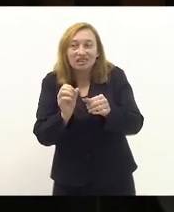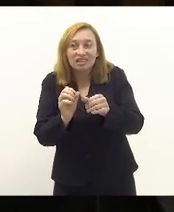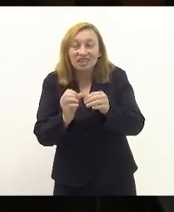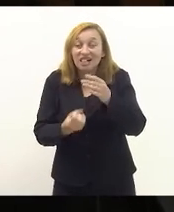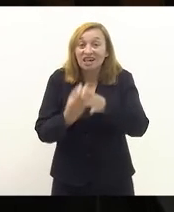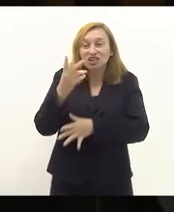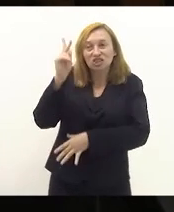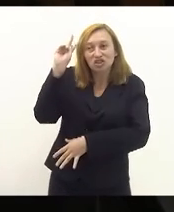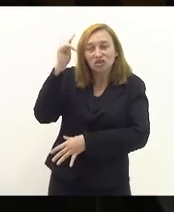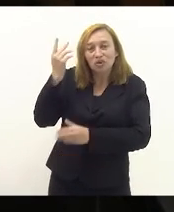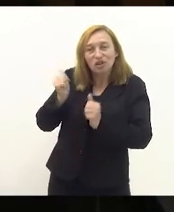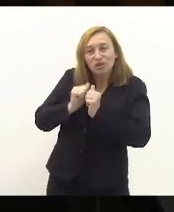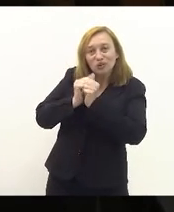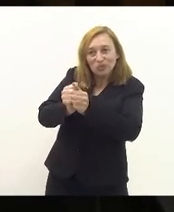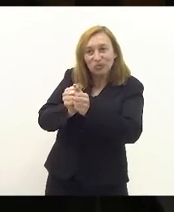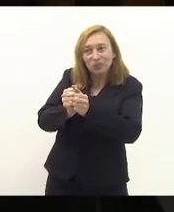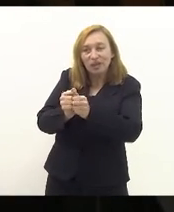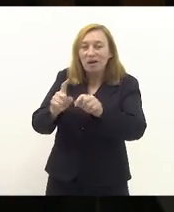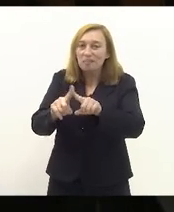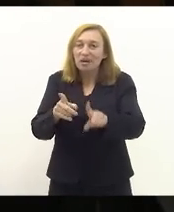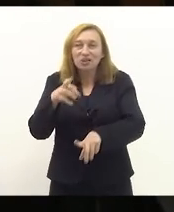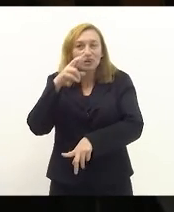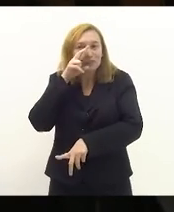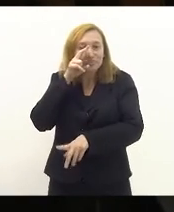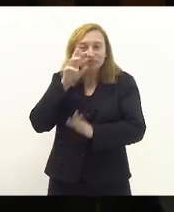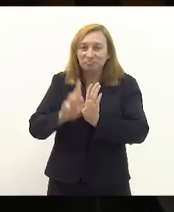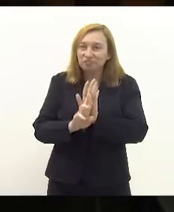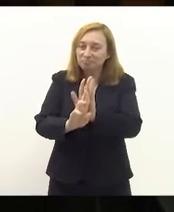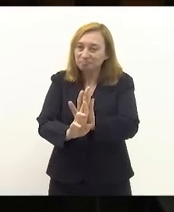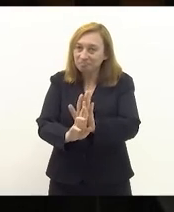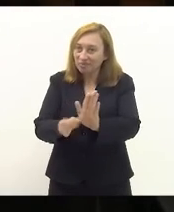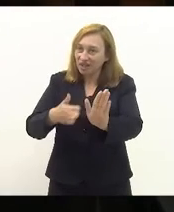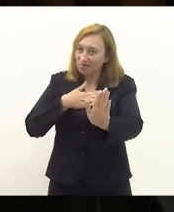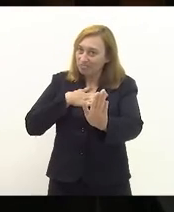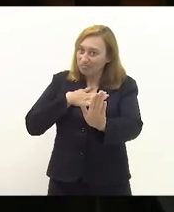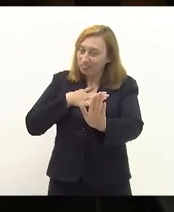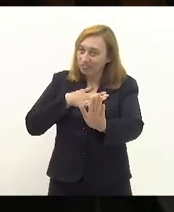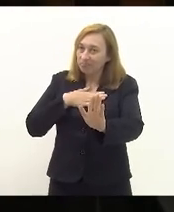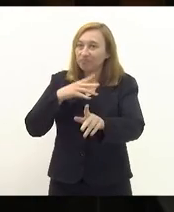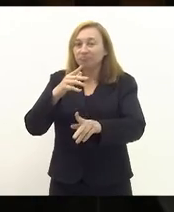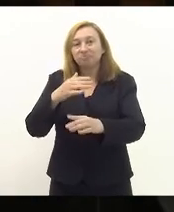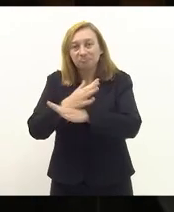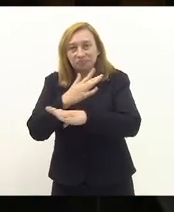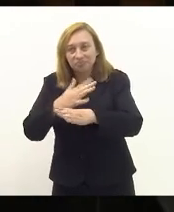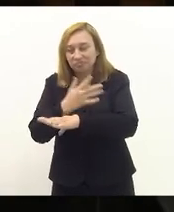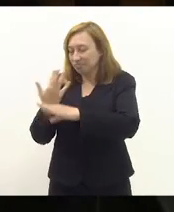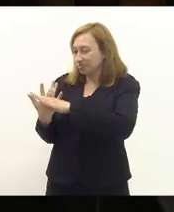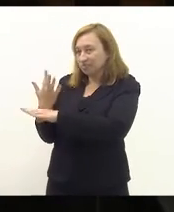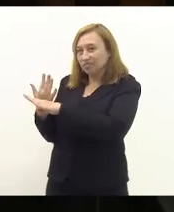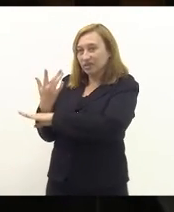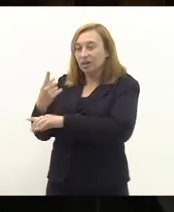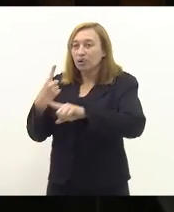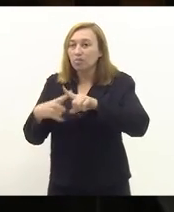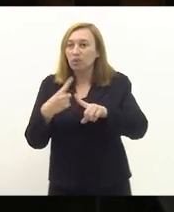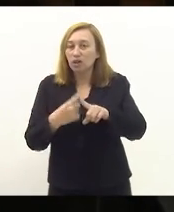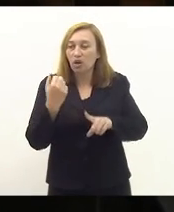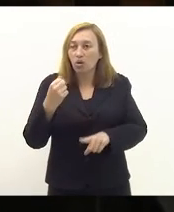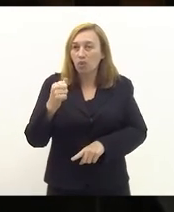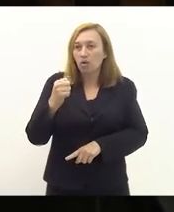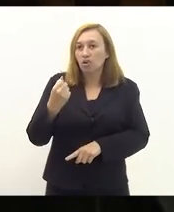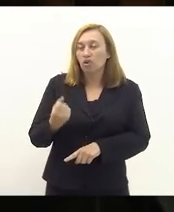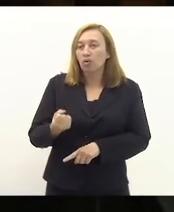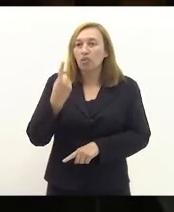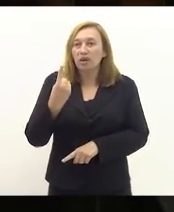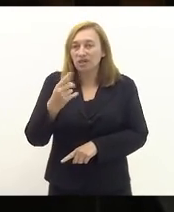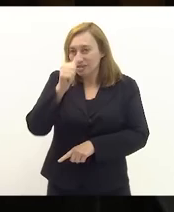juntos mas rosenverg me representa representa a cidade de Duque de Caxias porque o ex-prefeito Washington Reis